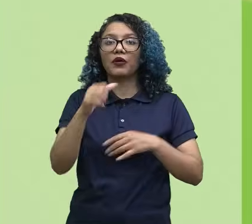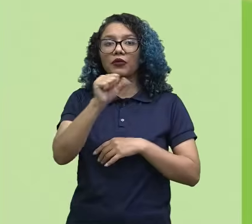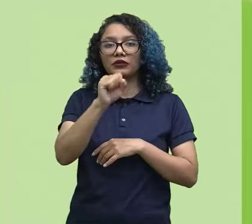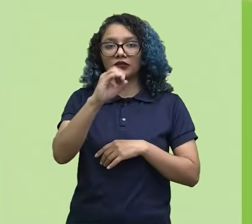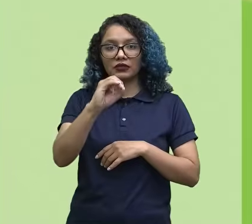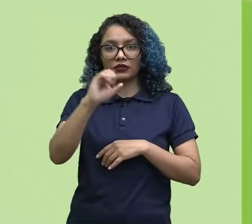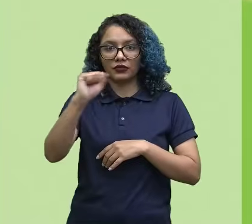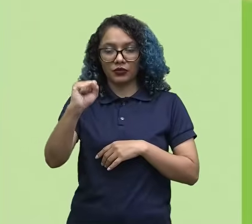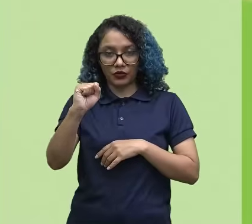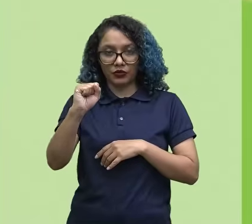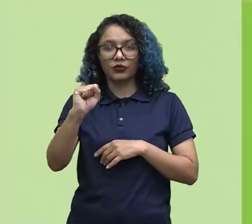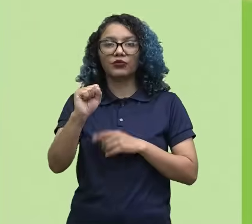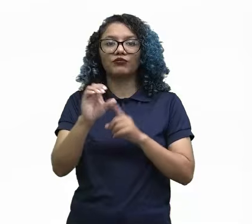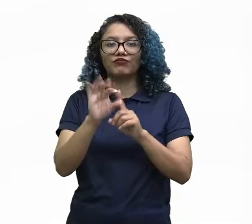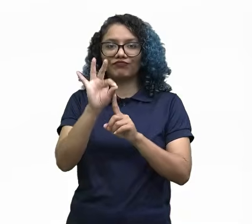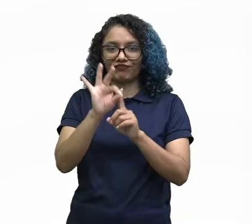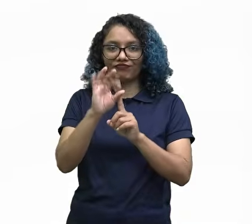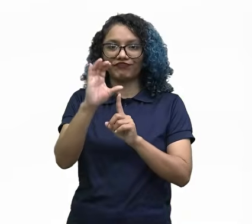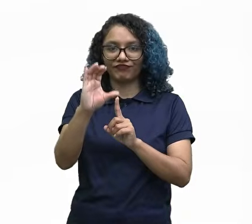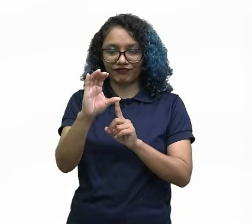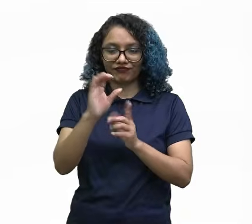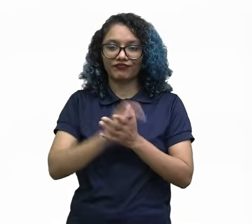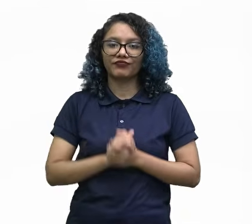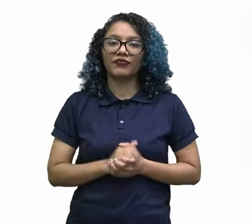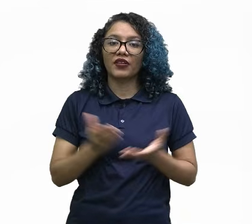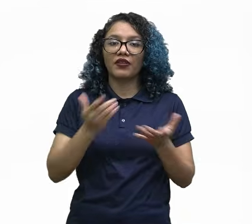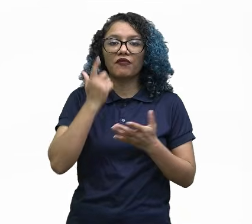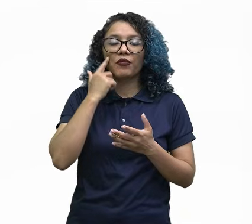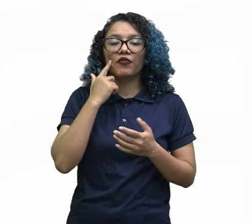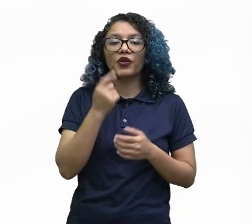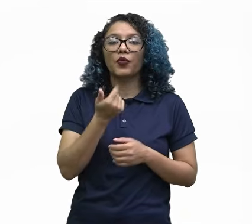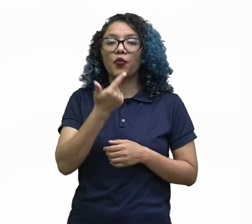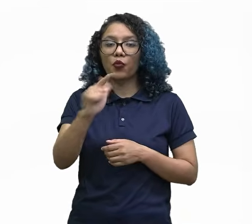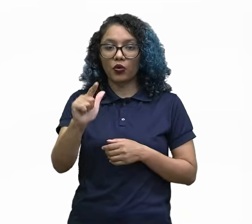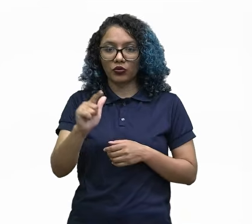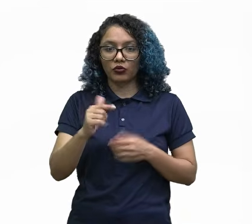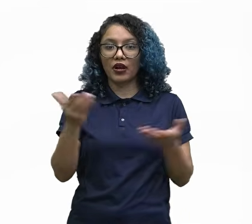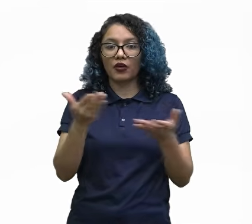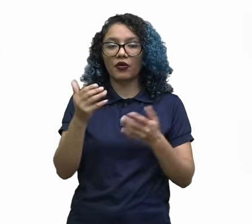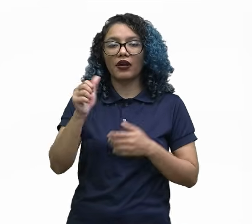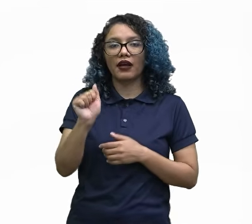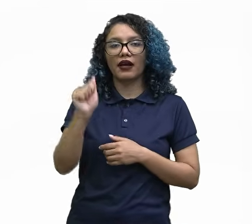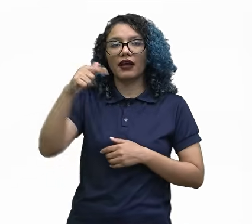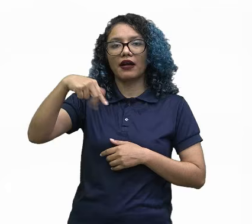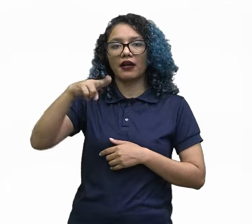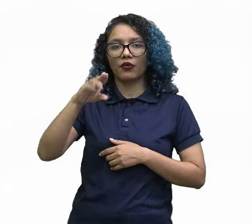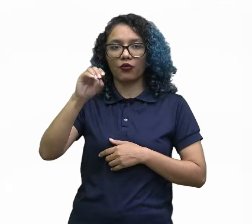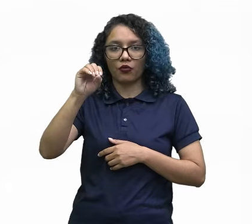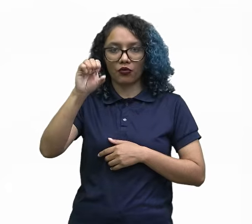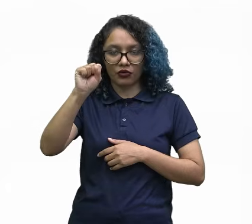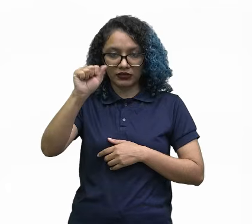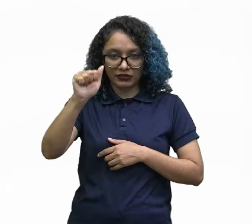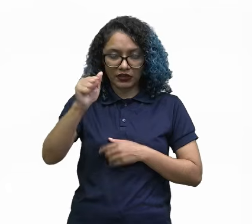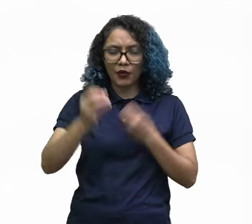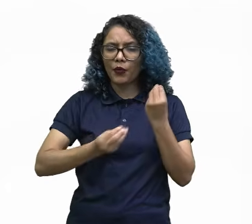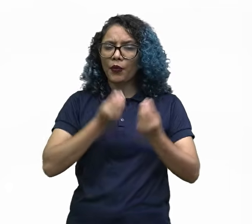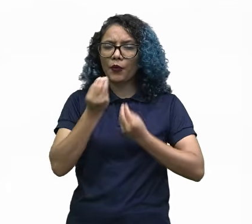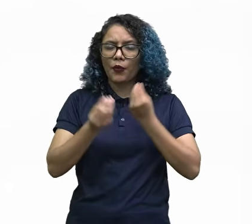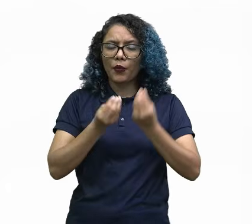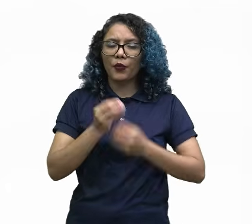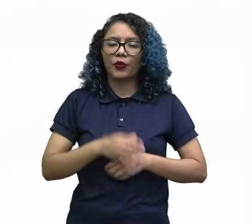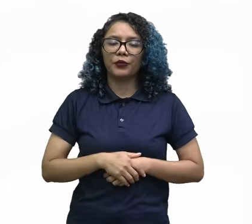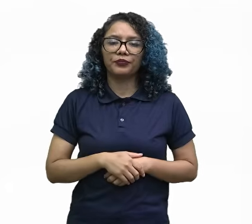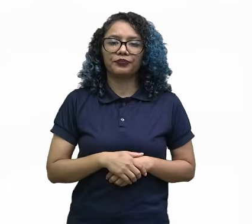808 graus Celsius. Agora, bora dar uma olhadinha na aquosa, né? Que é o outro caso de eletrólise. Nesse